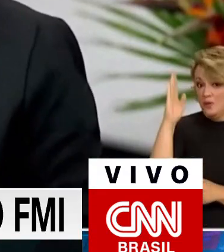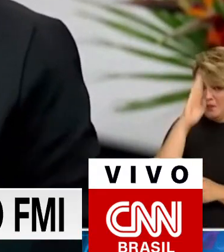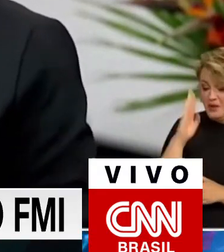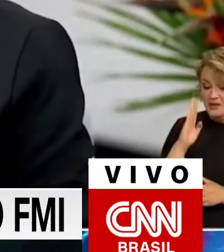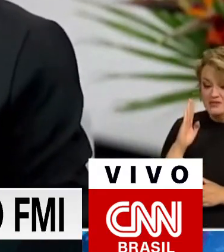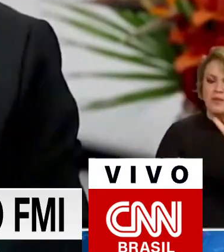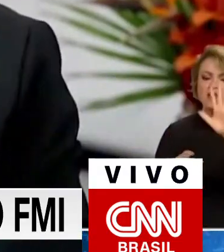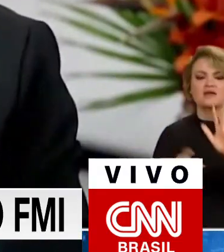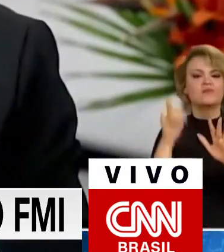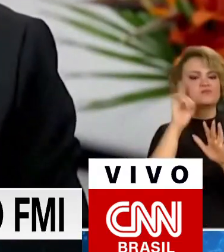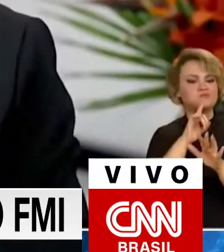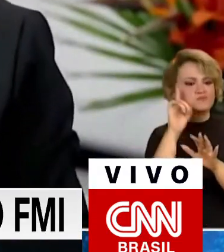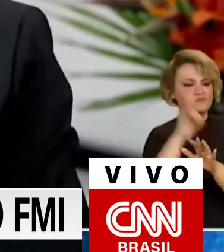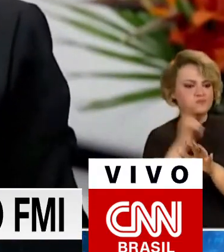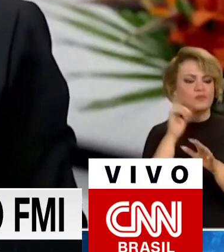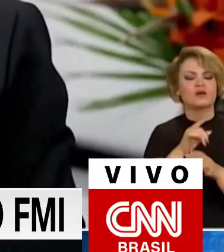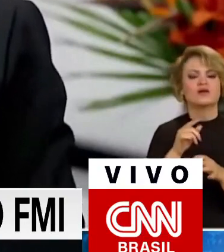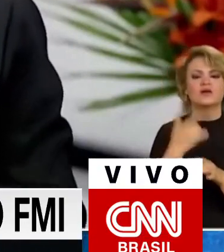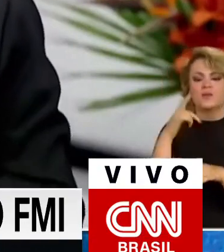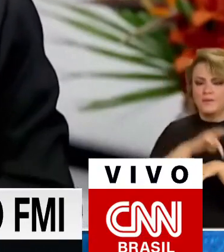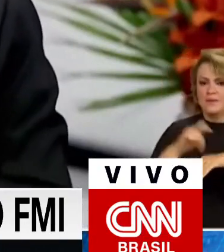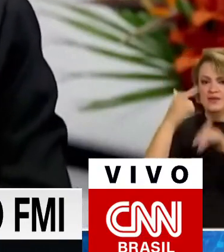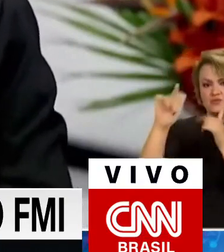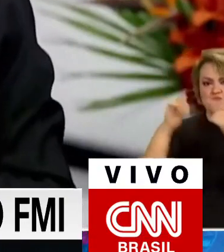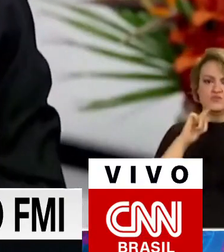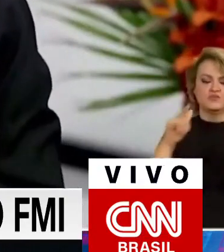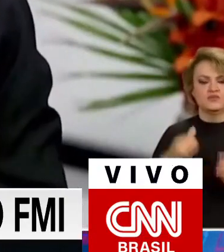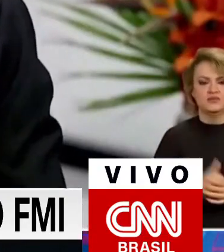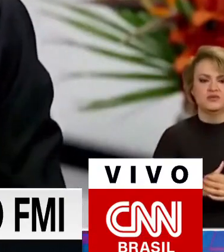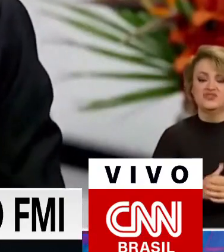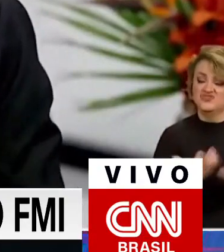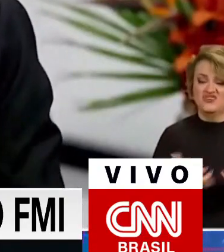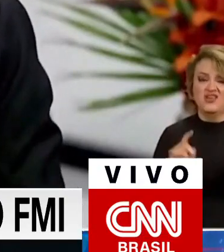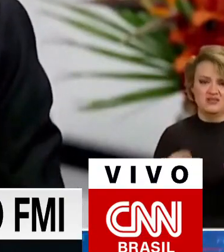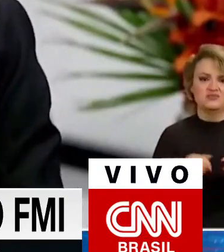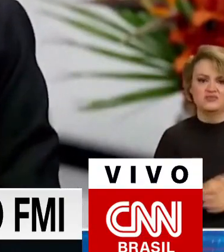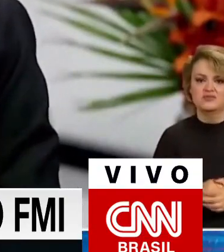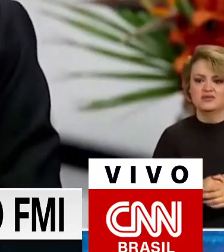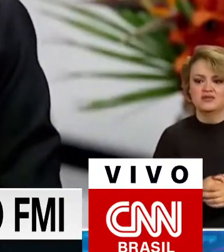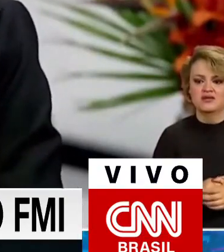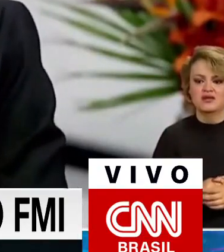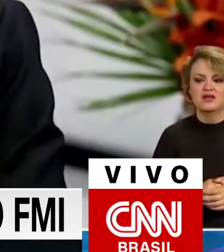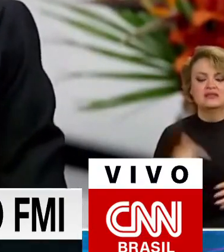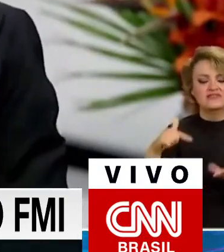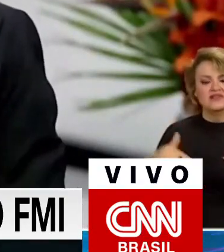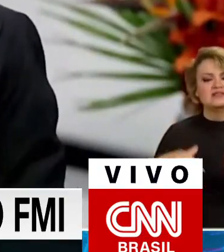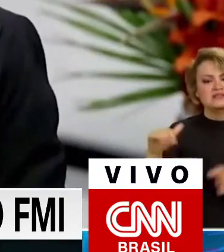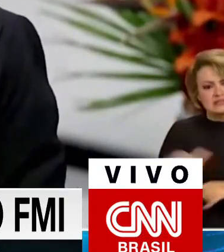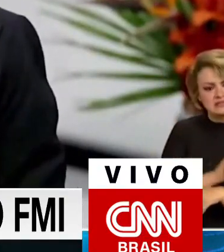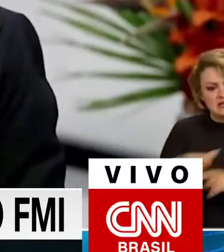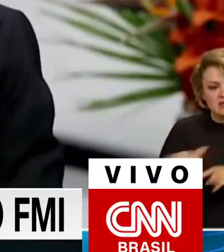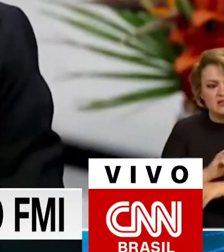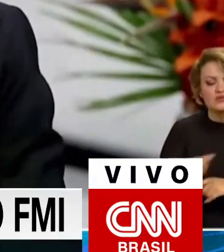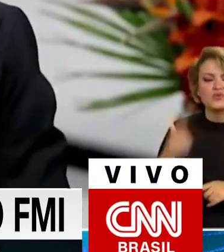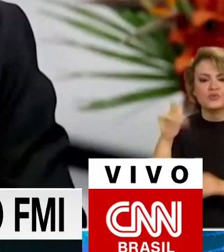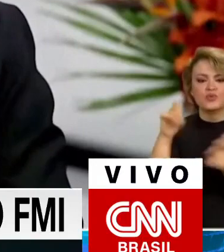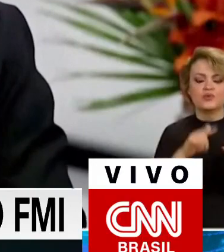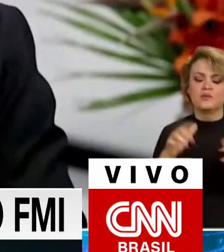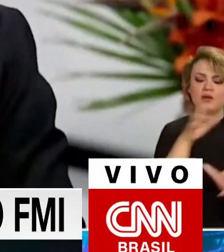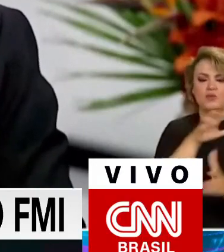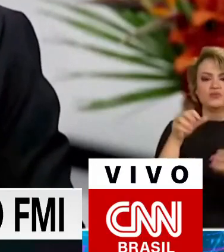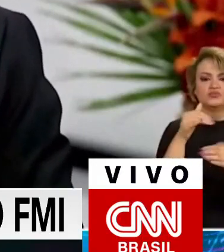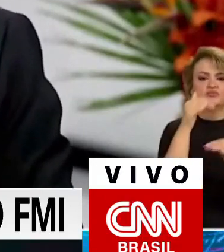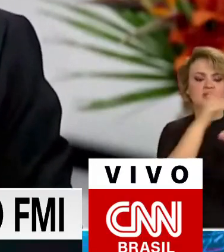levar. Mas, enfim, o quadro é o seguinte: de fato, existe essa herança, mas, por